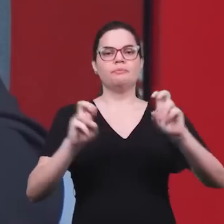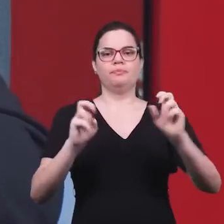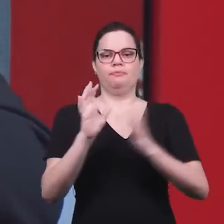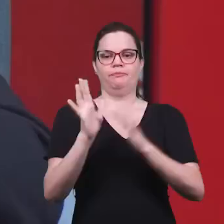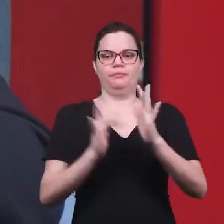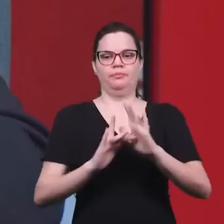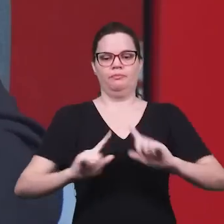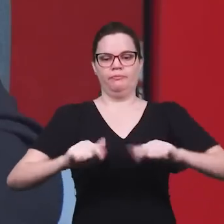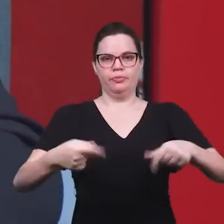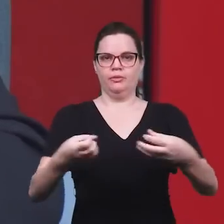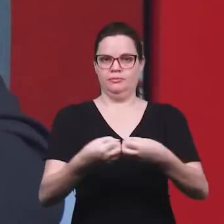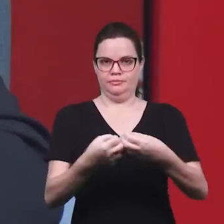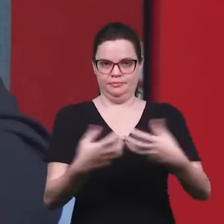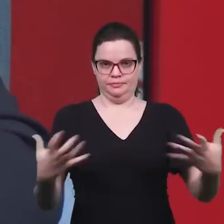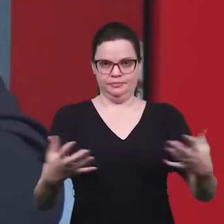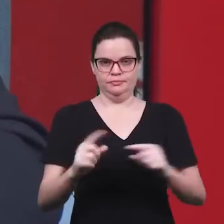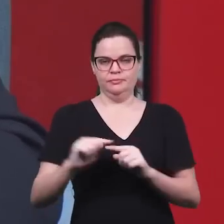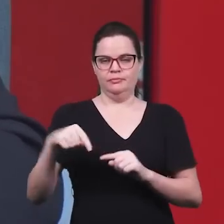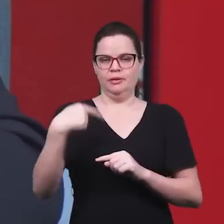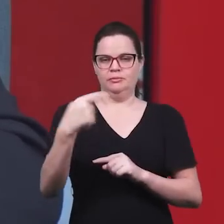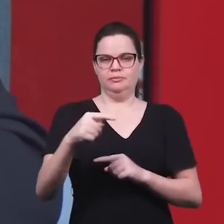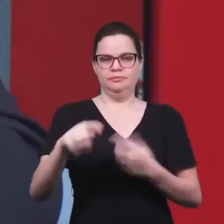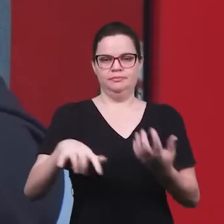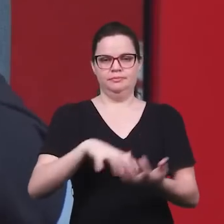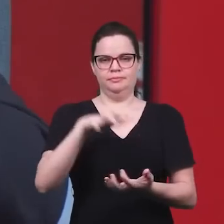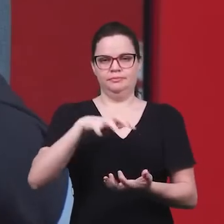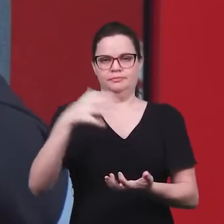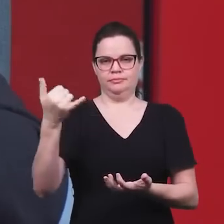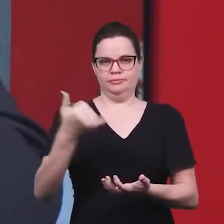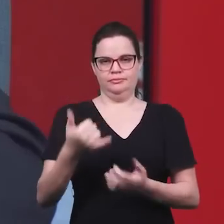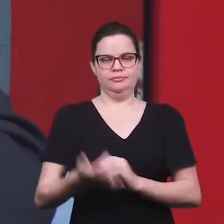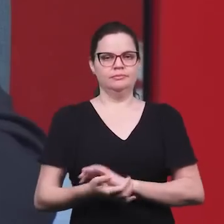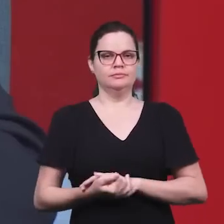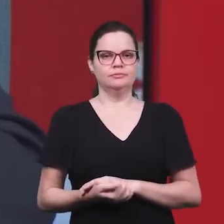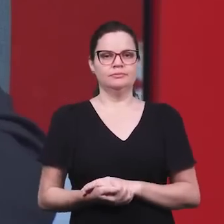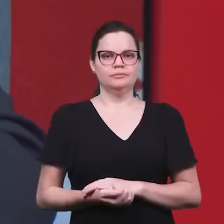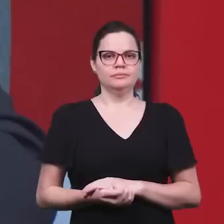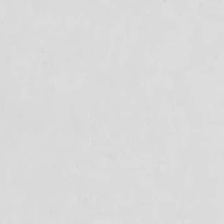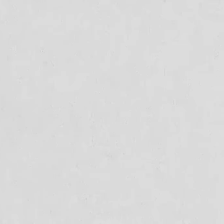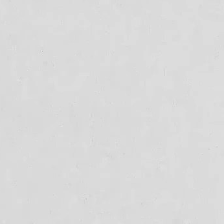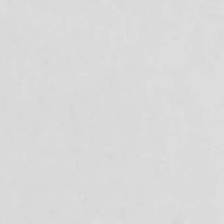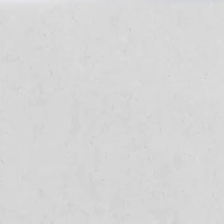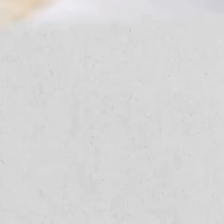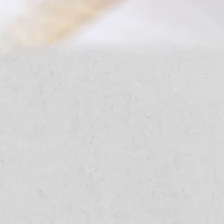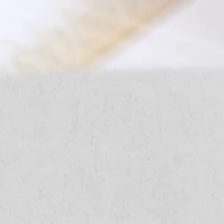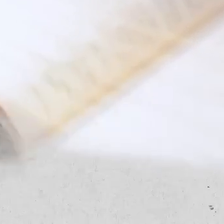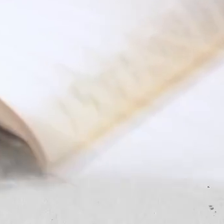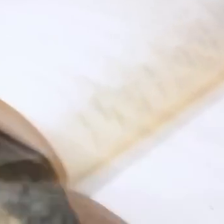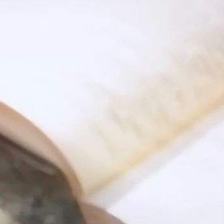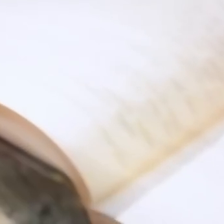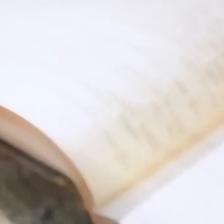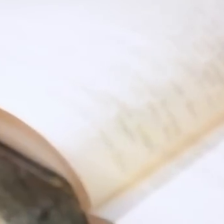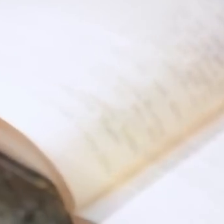milagres de Jesus. Mas vamos logo depois da nossa vinheta.